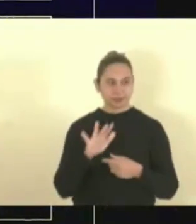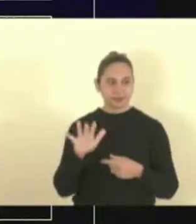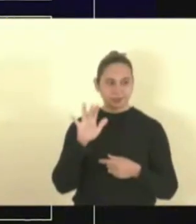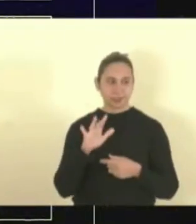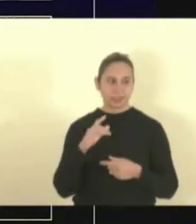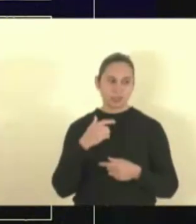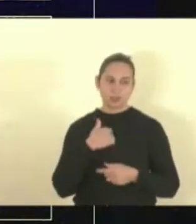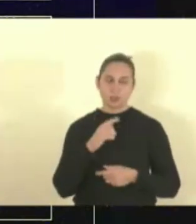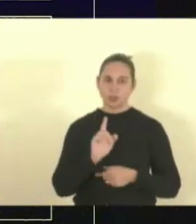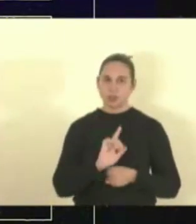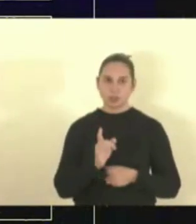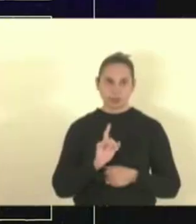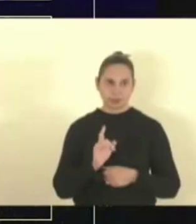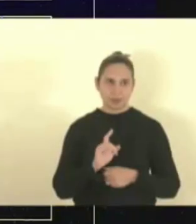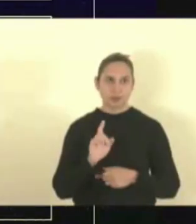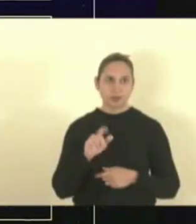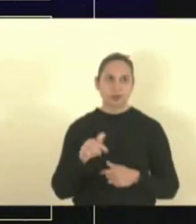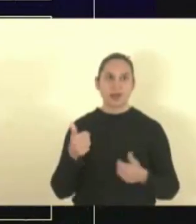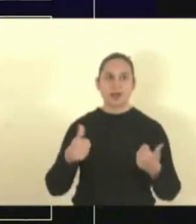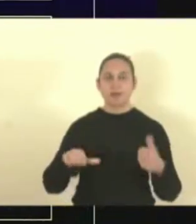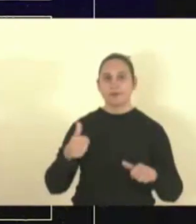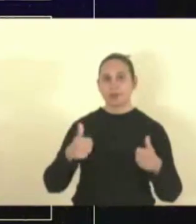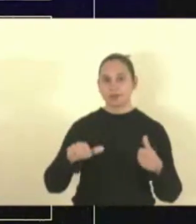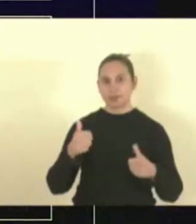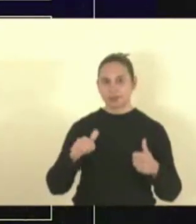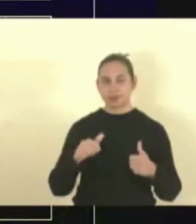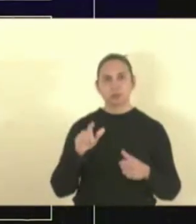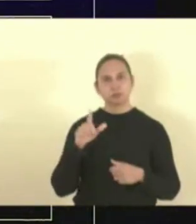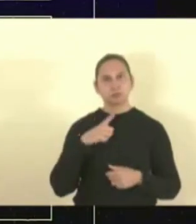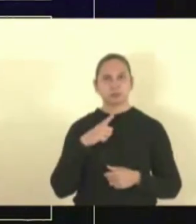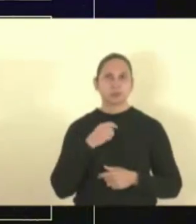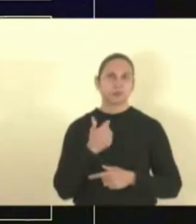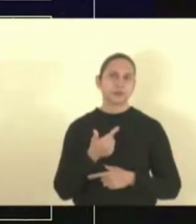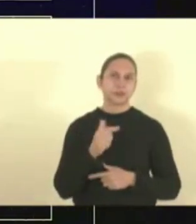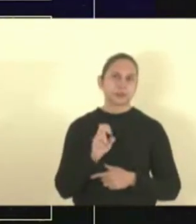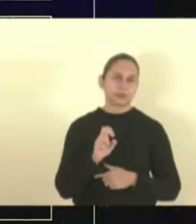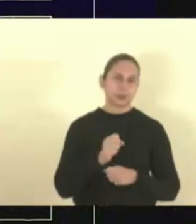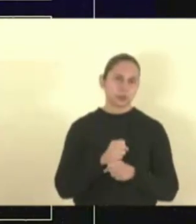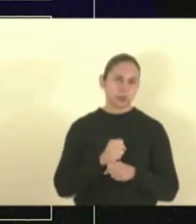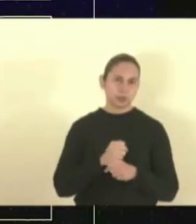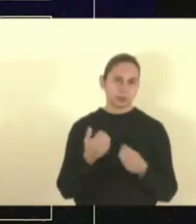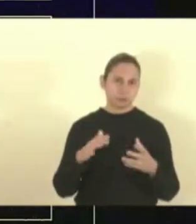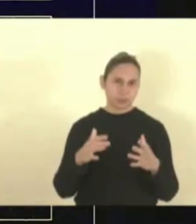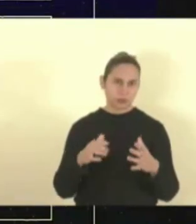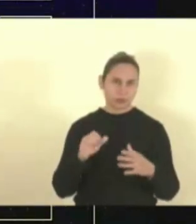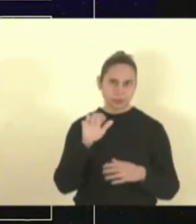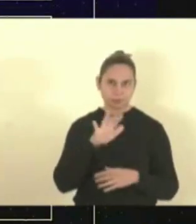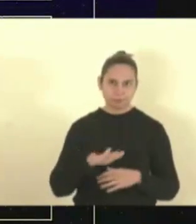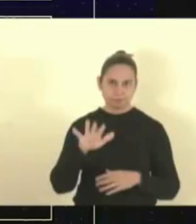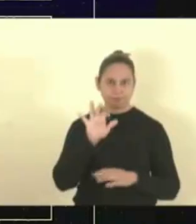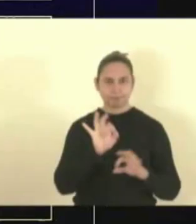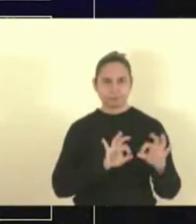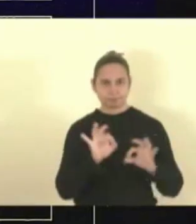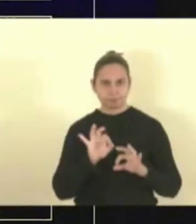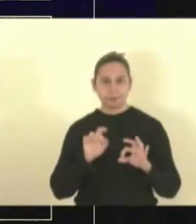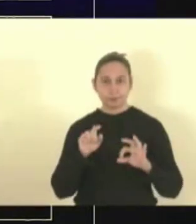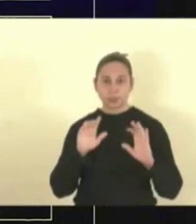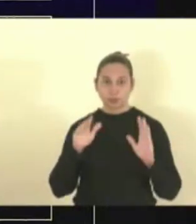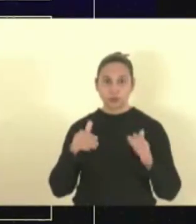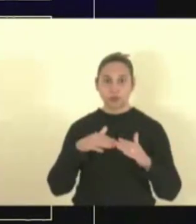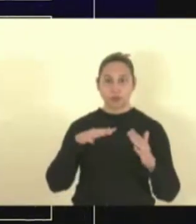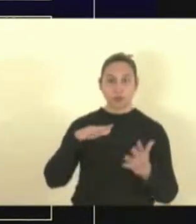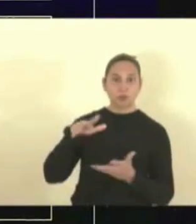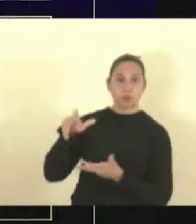avaliação dos ecossistemas no novo milênio, tem mais ou menos 25 anos que isso foi produzido e é adotado em escala global para reconhecer